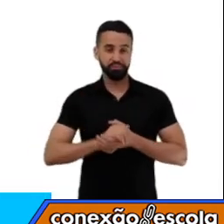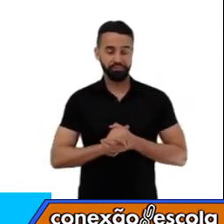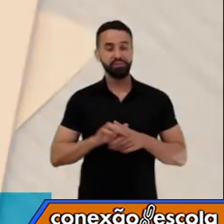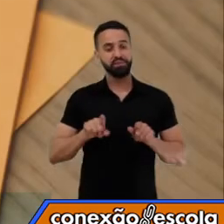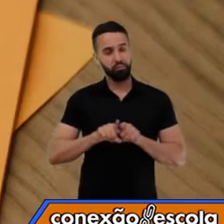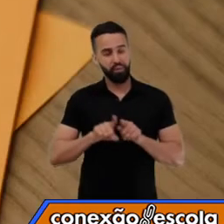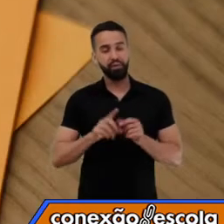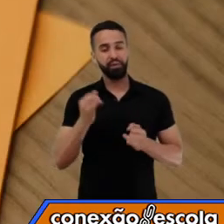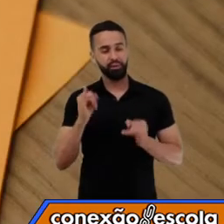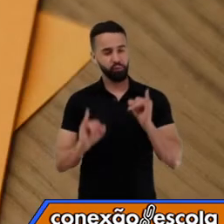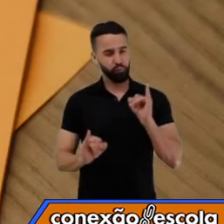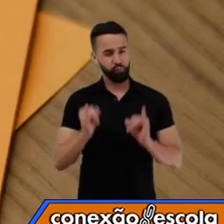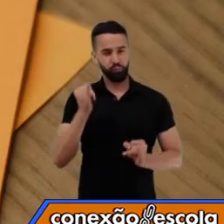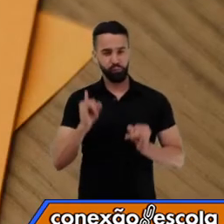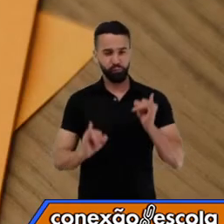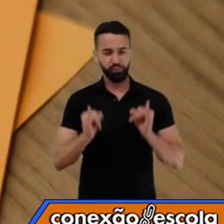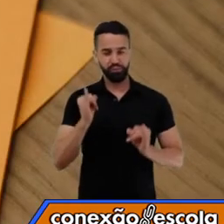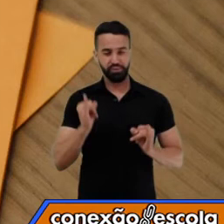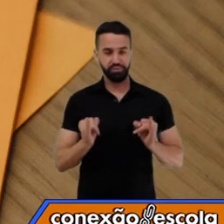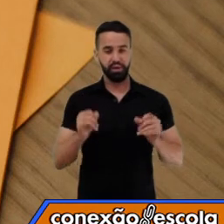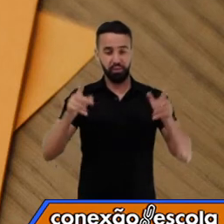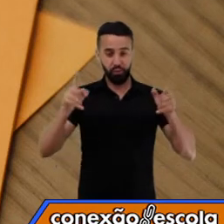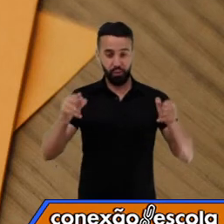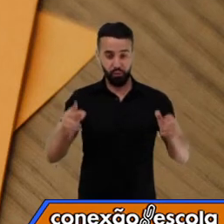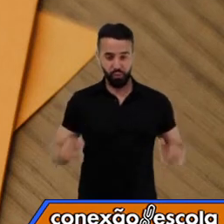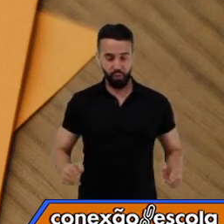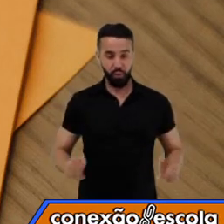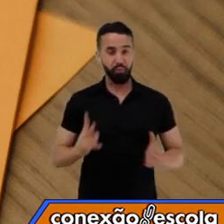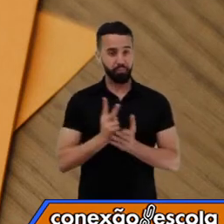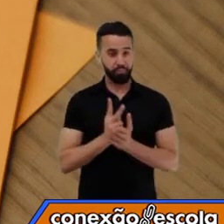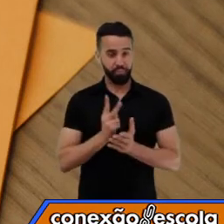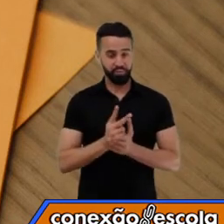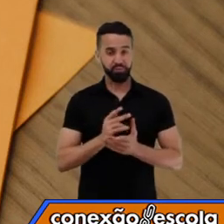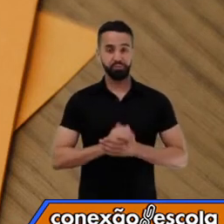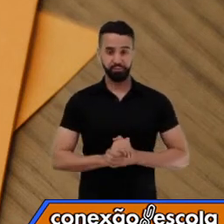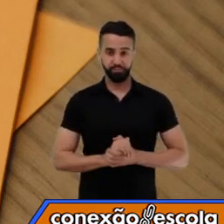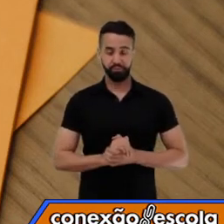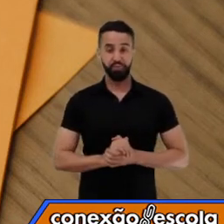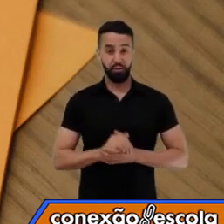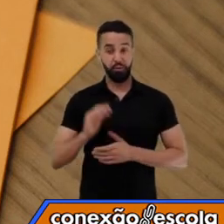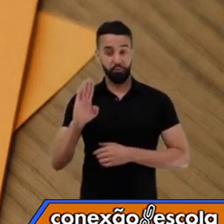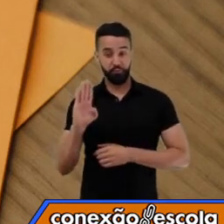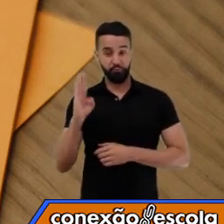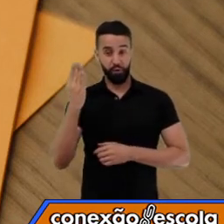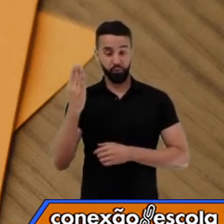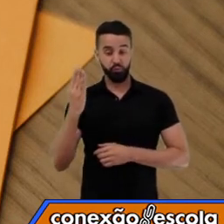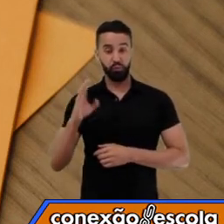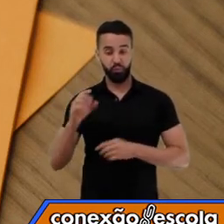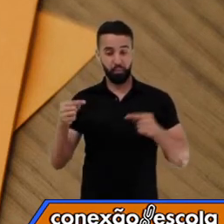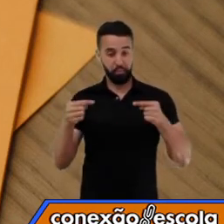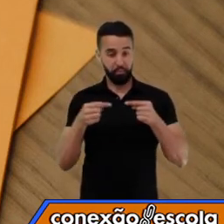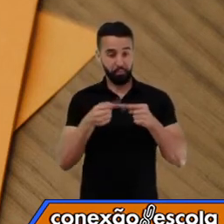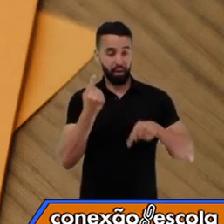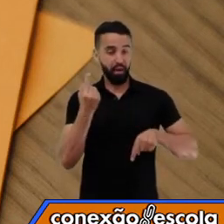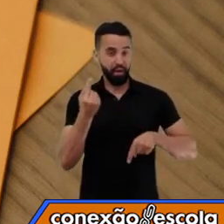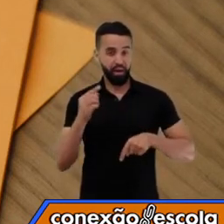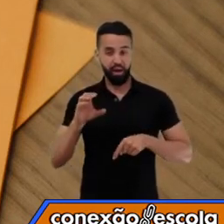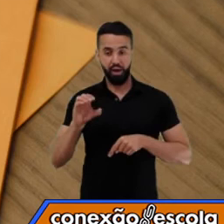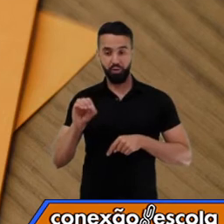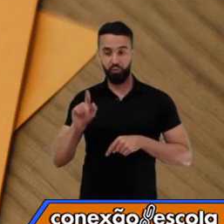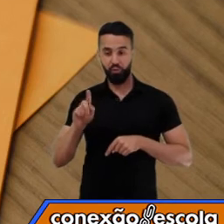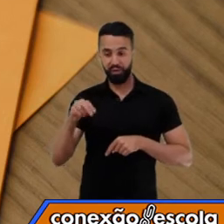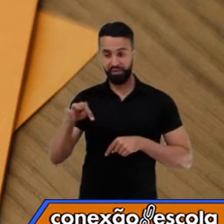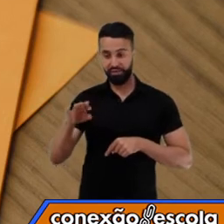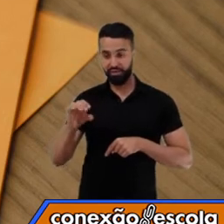seguem a mesma convenção agora vamos lá para os falsos cognatos eles são difíceis porque